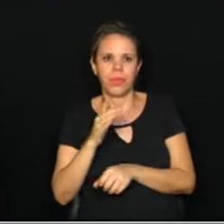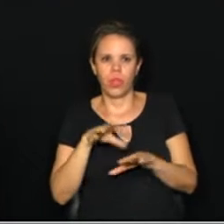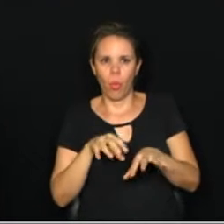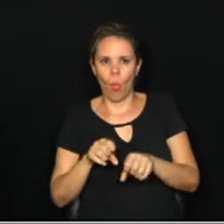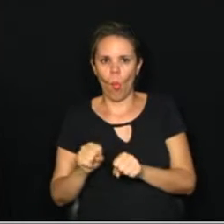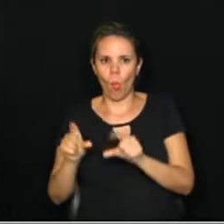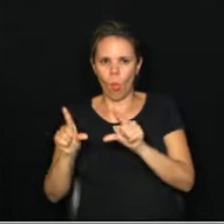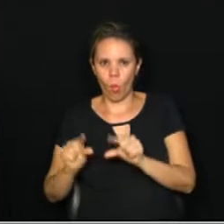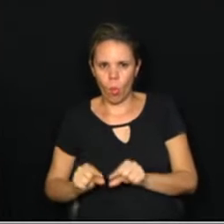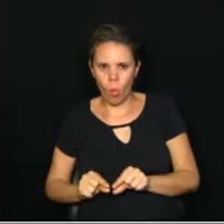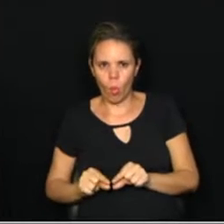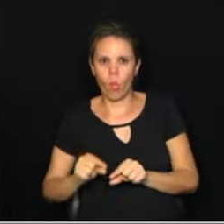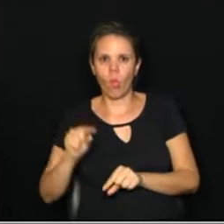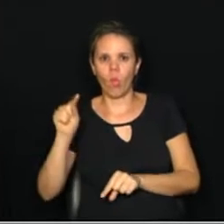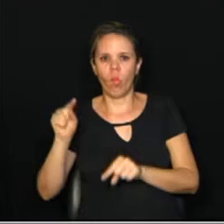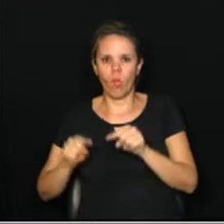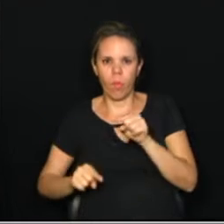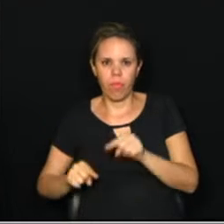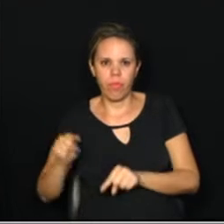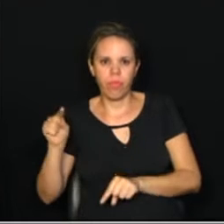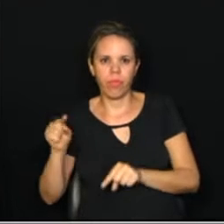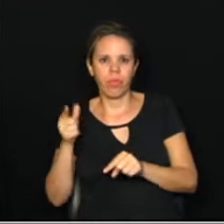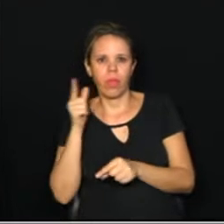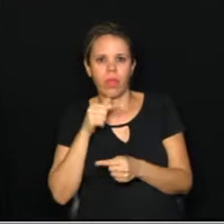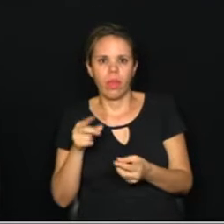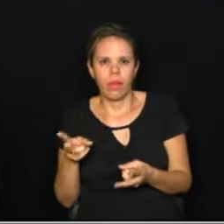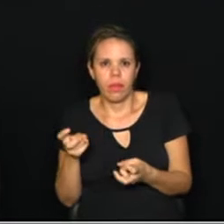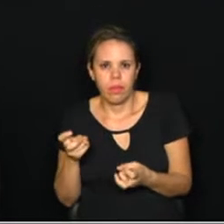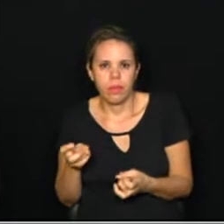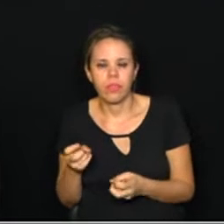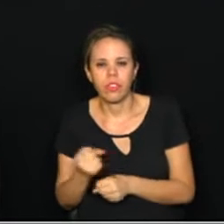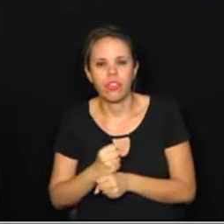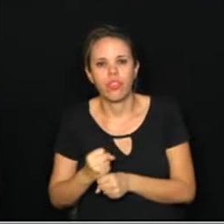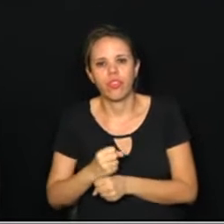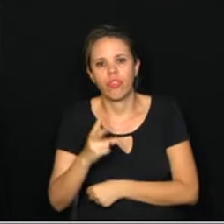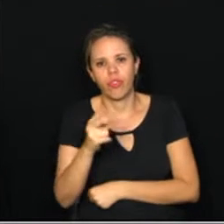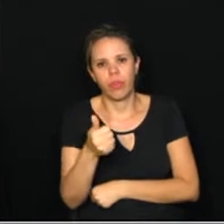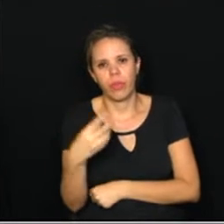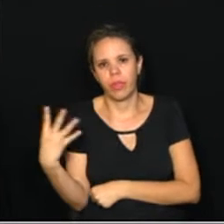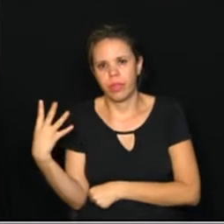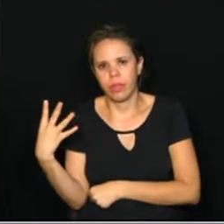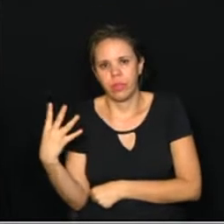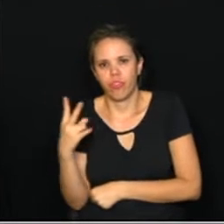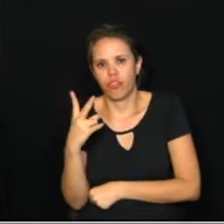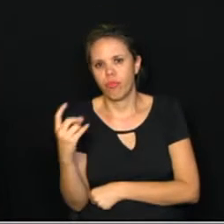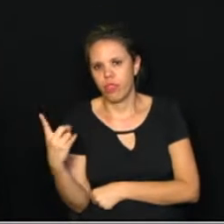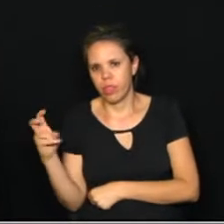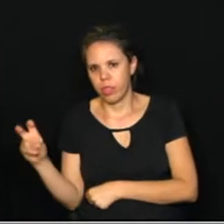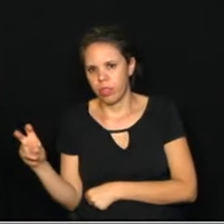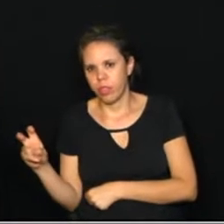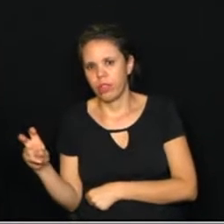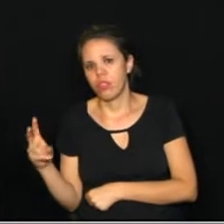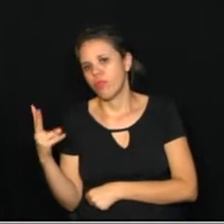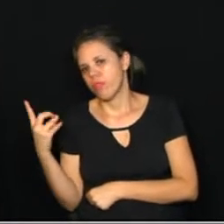ele reduz. Nós conseguimos observar ali os anos de 2014, 2015, né, 2016, que foi o período